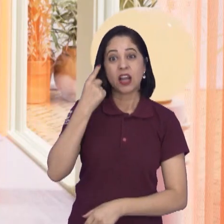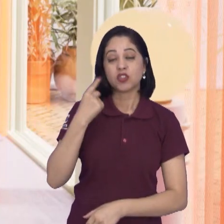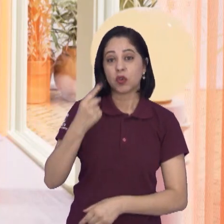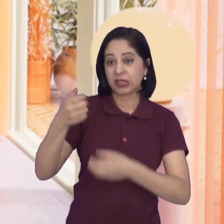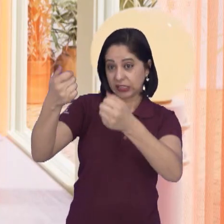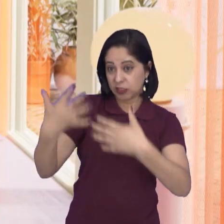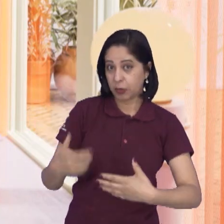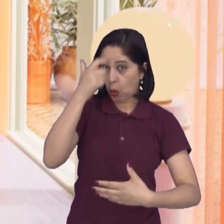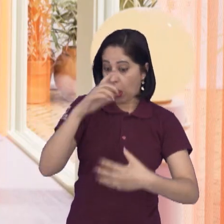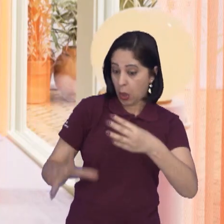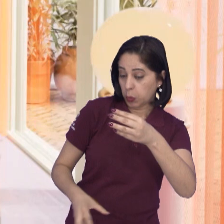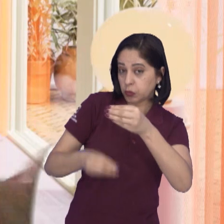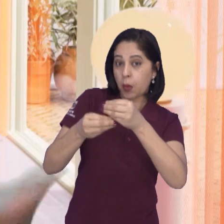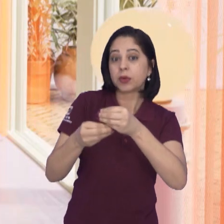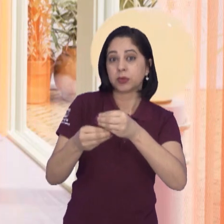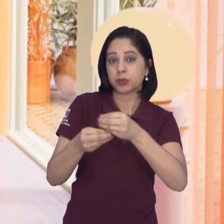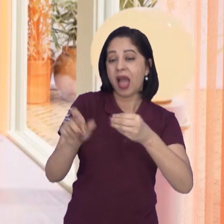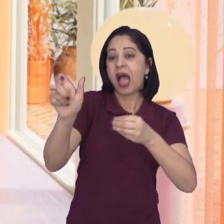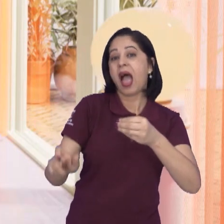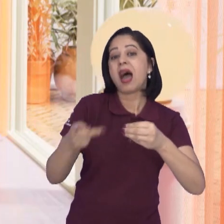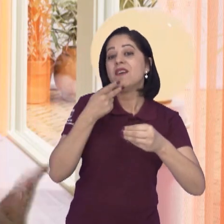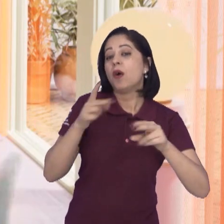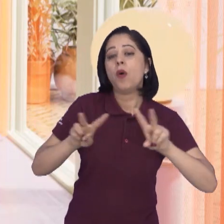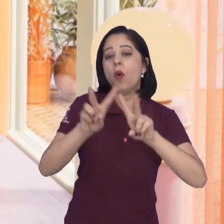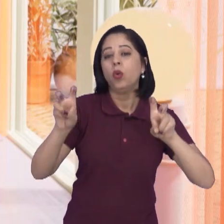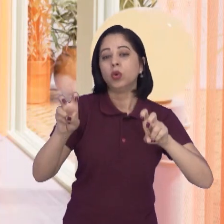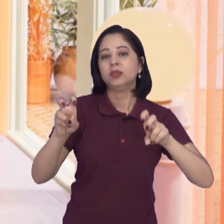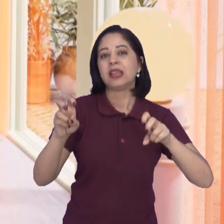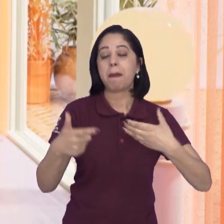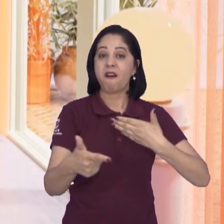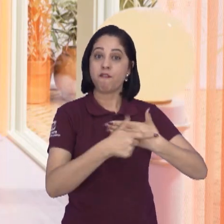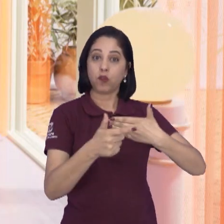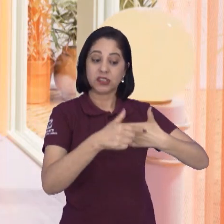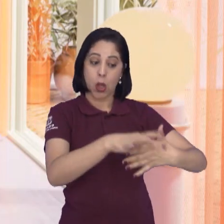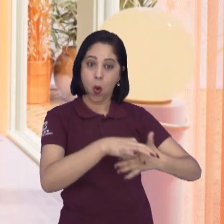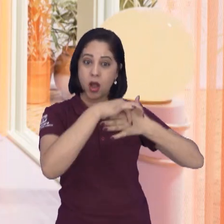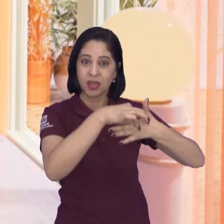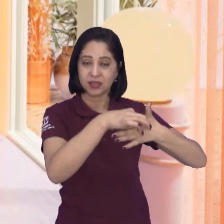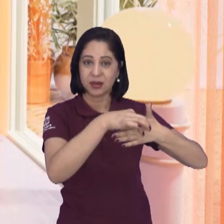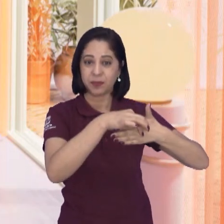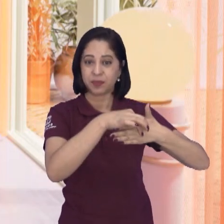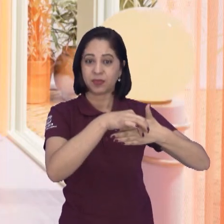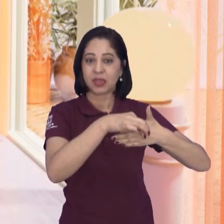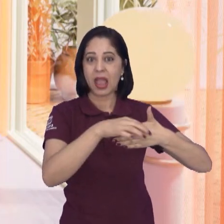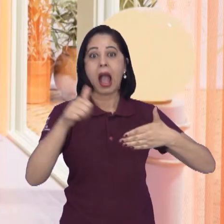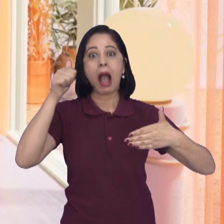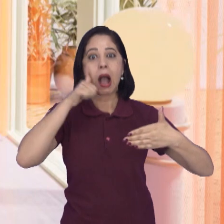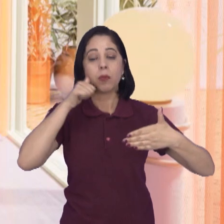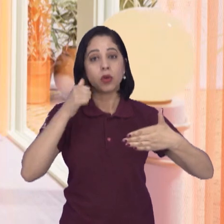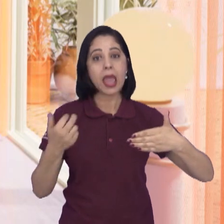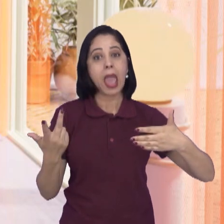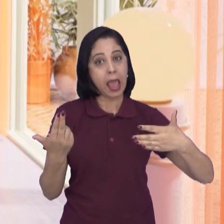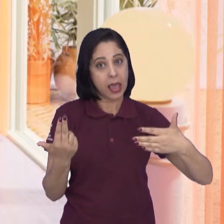só complementar, né, quando ela comentou que essa questão de cargos de liderança em que as mulheres concorrem junto com